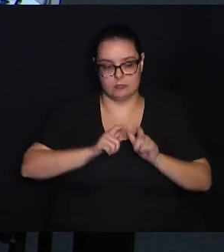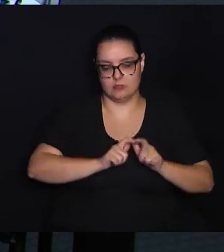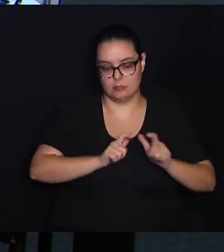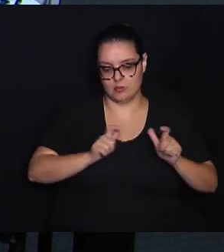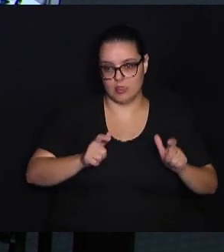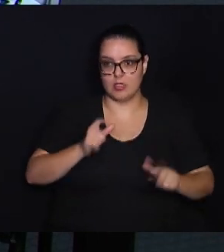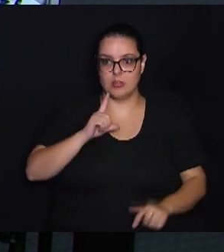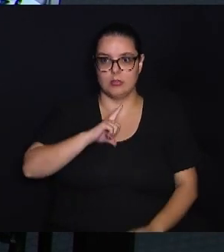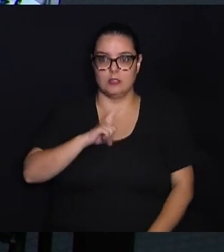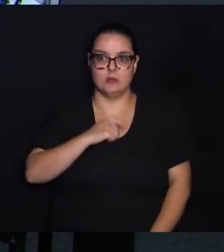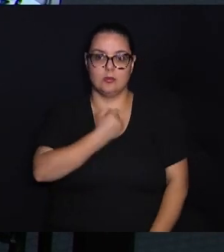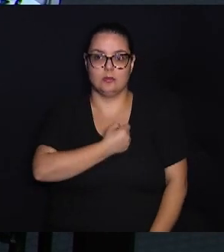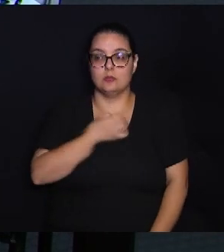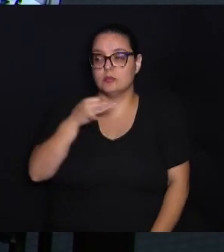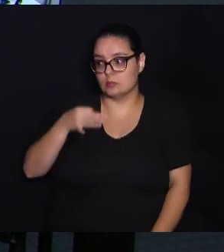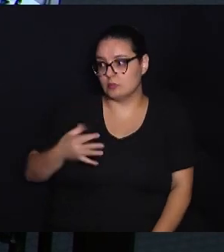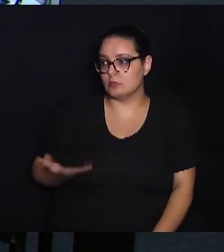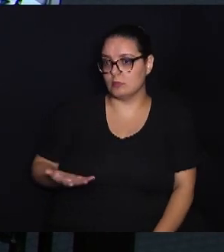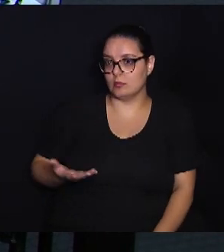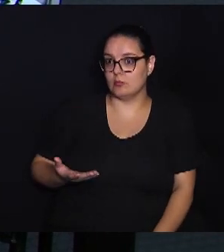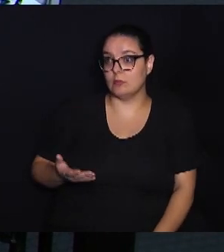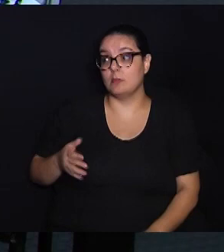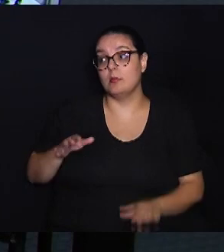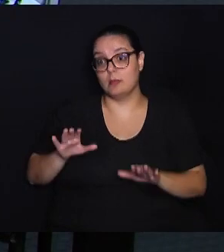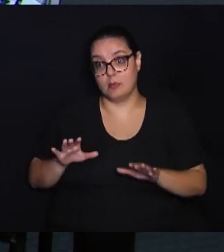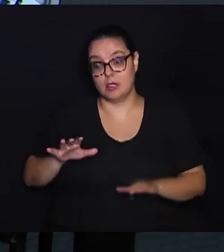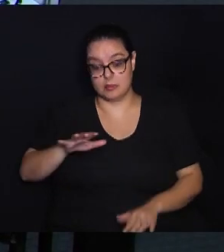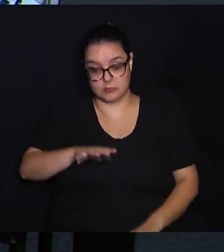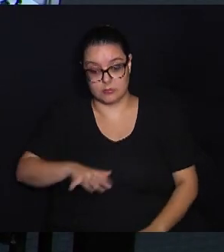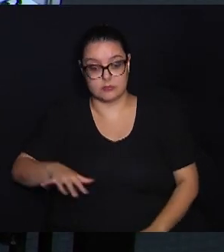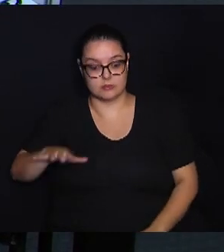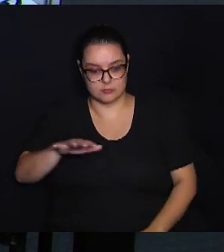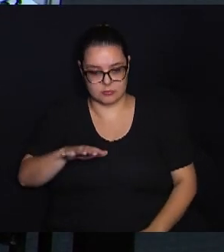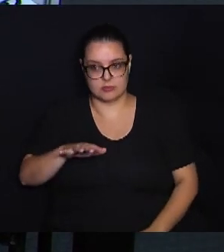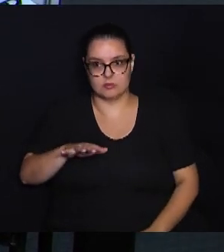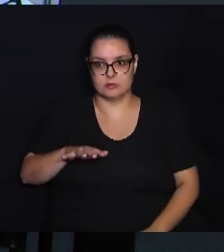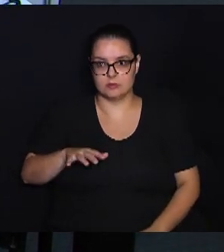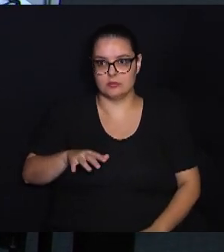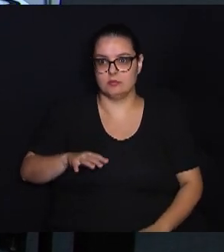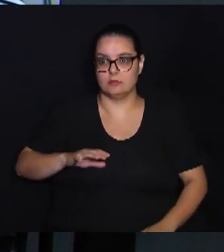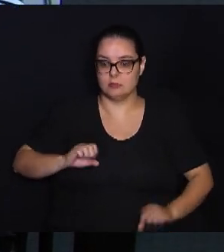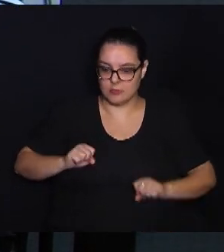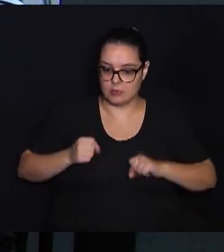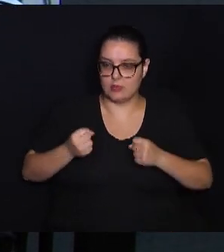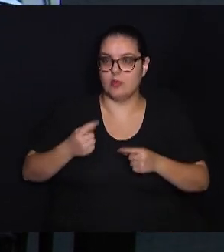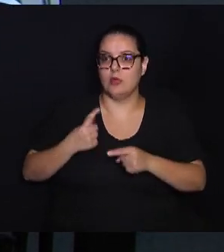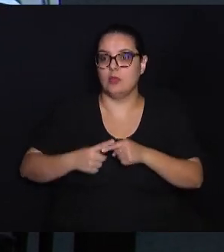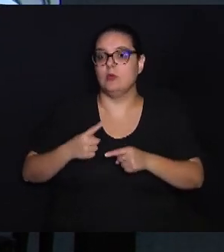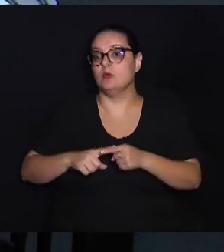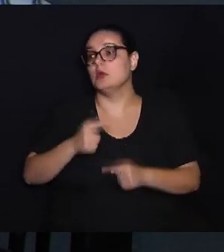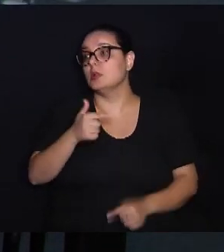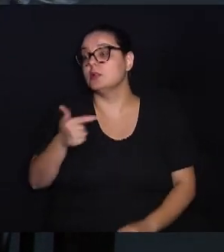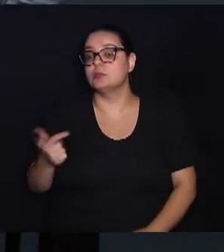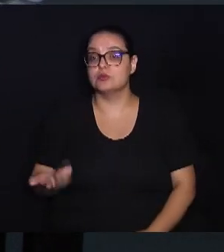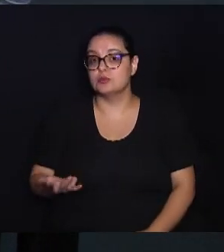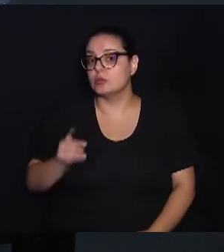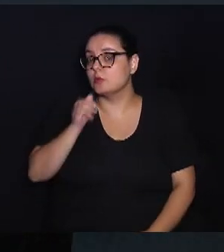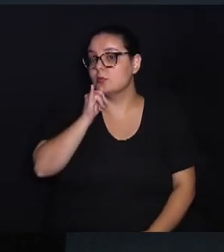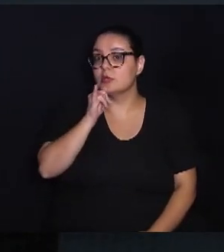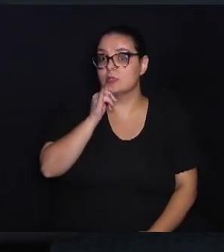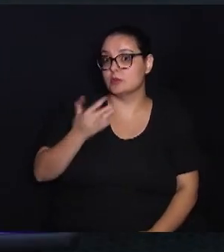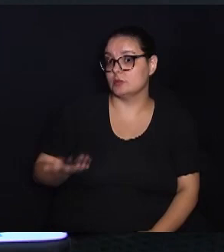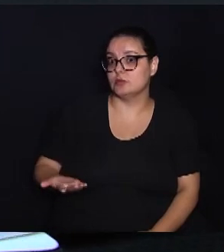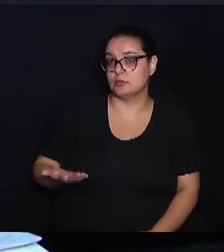crescendo, tá até um número até adequado, mas ainda é um campo a ser desbravado. Mas por que a gente não tem,